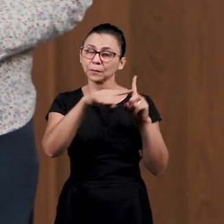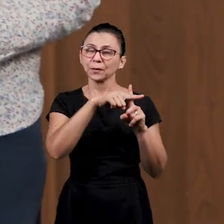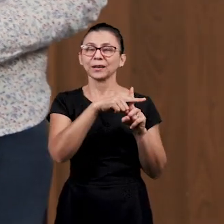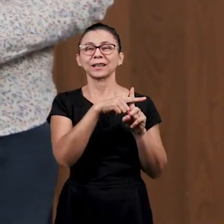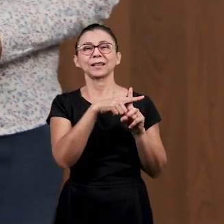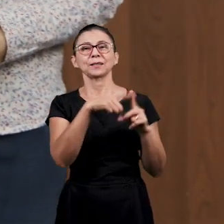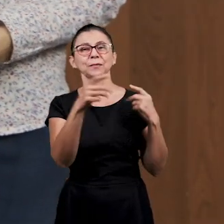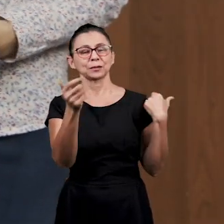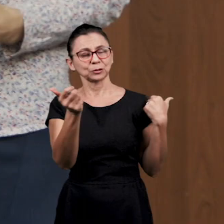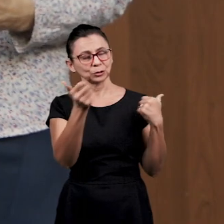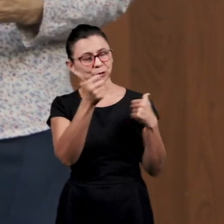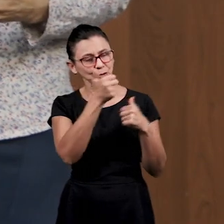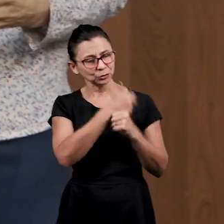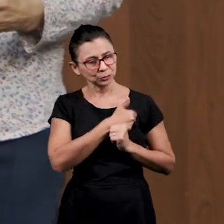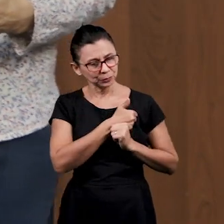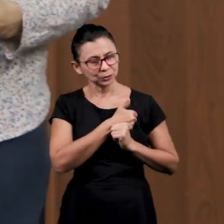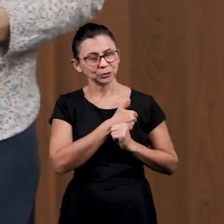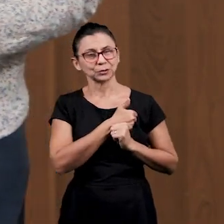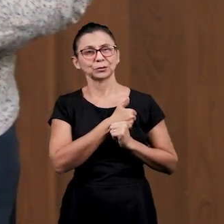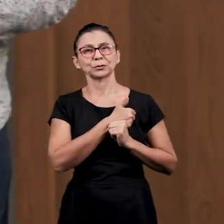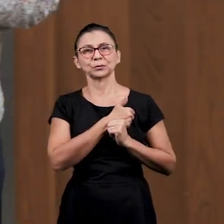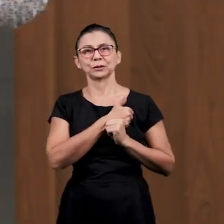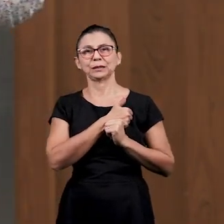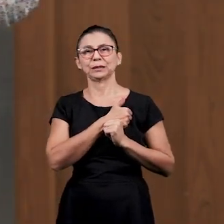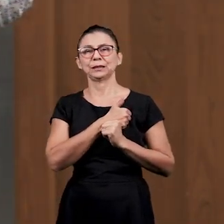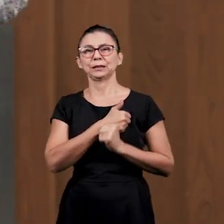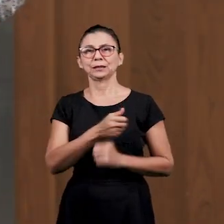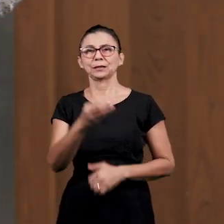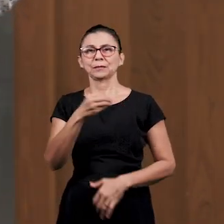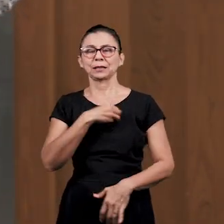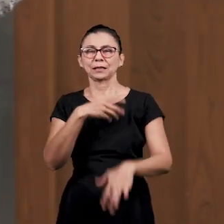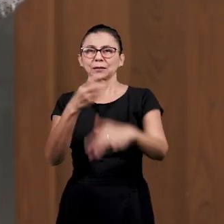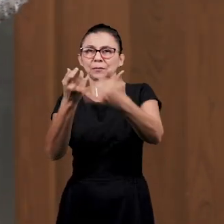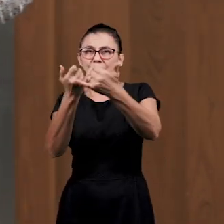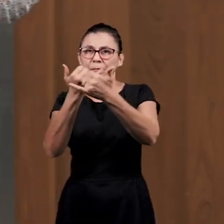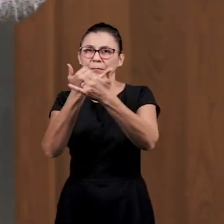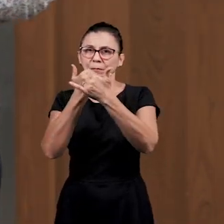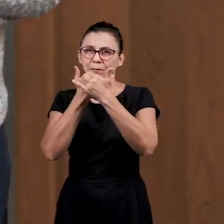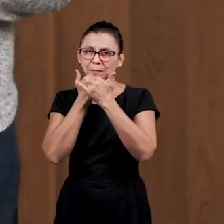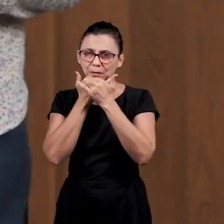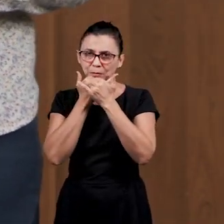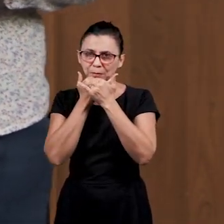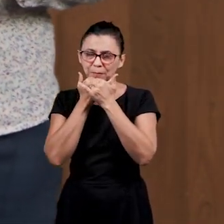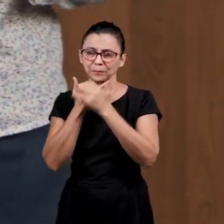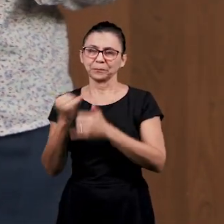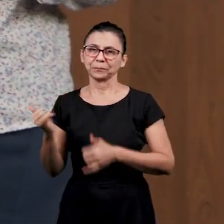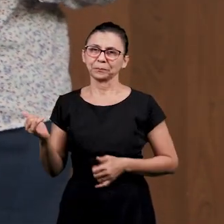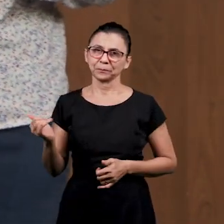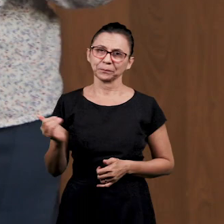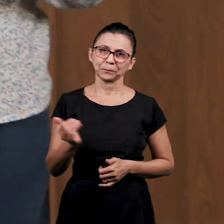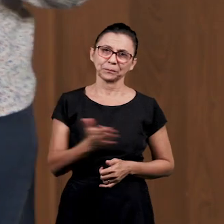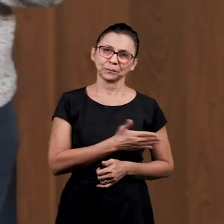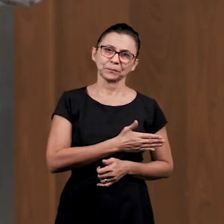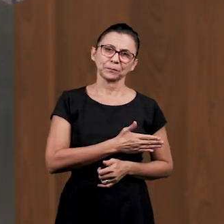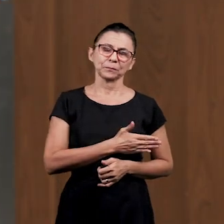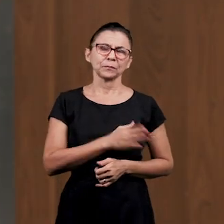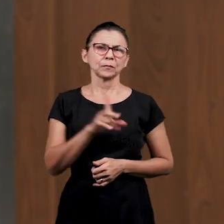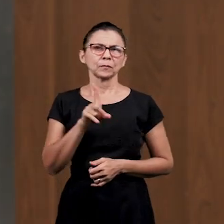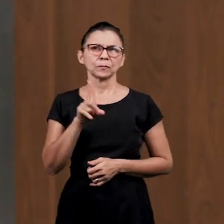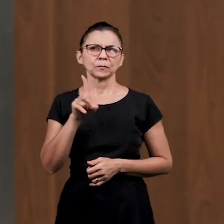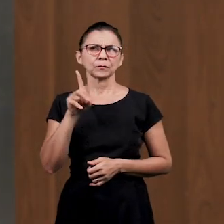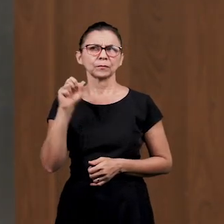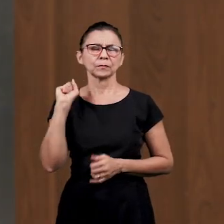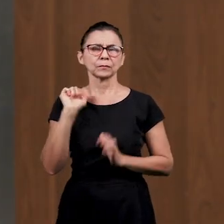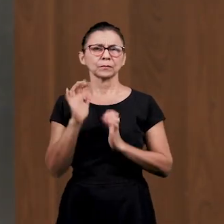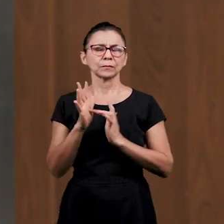próprio filho para ir à cruz e morrer pelos nossos pecados. Jesus disse